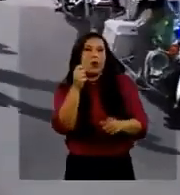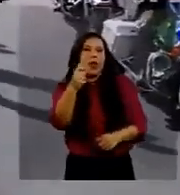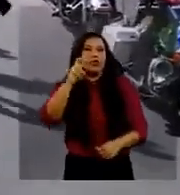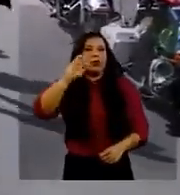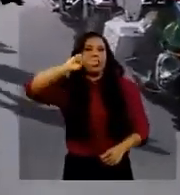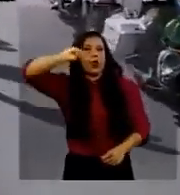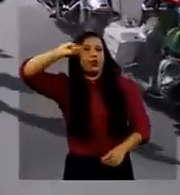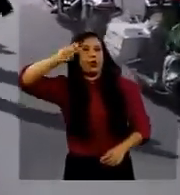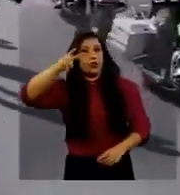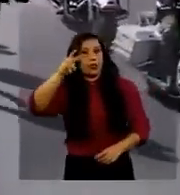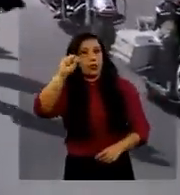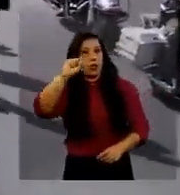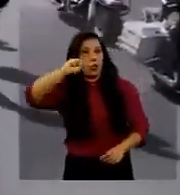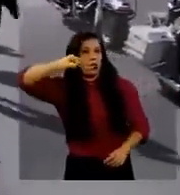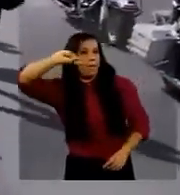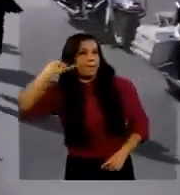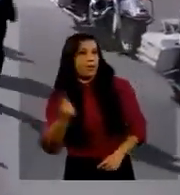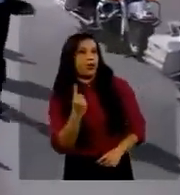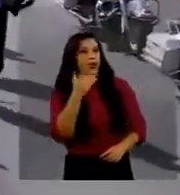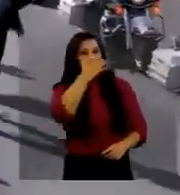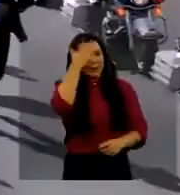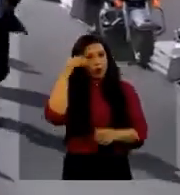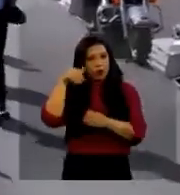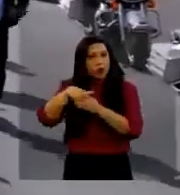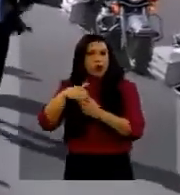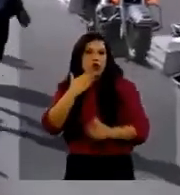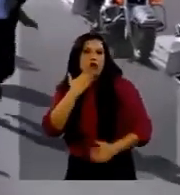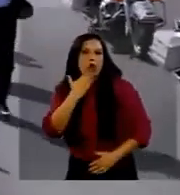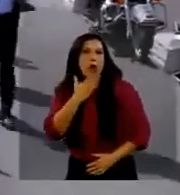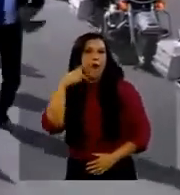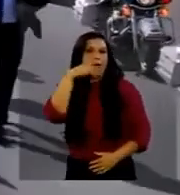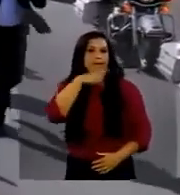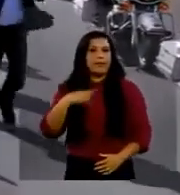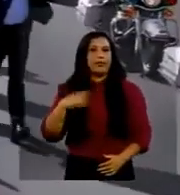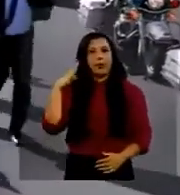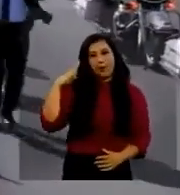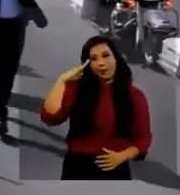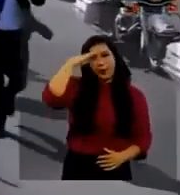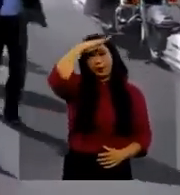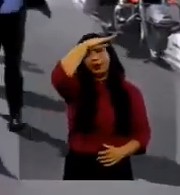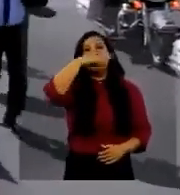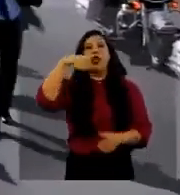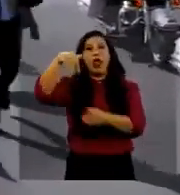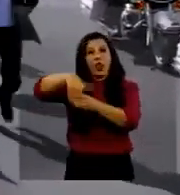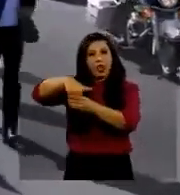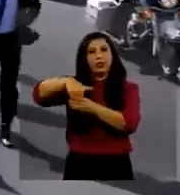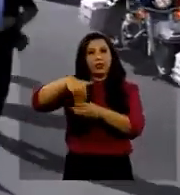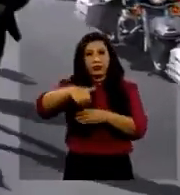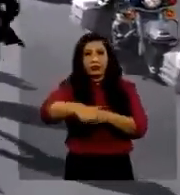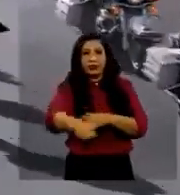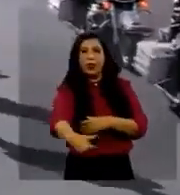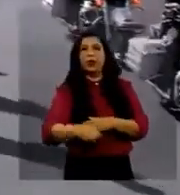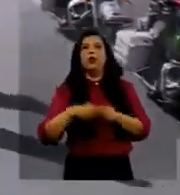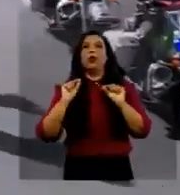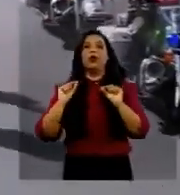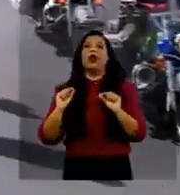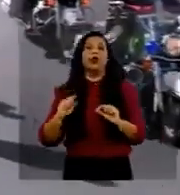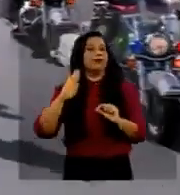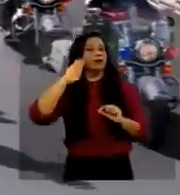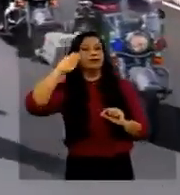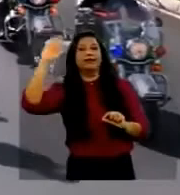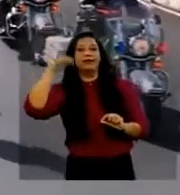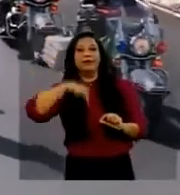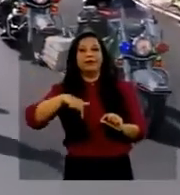milhões de pessoas, né? Votaram em Bolsonaro numa eleição que se caracterizou por